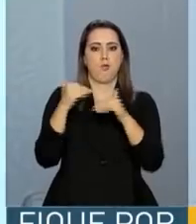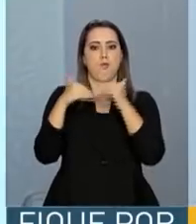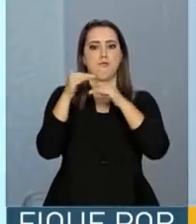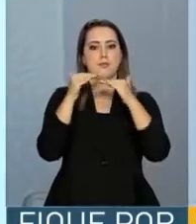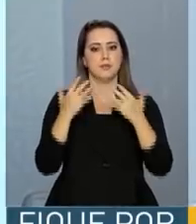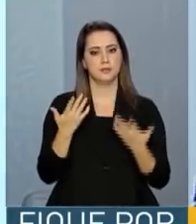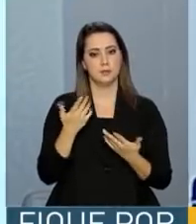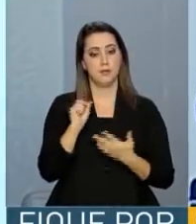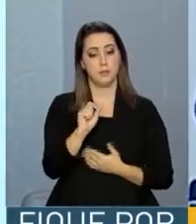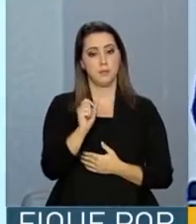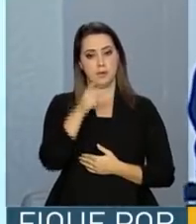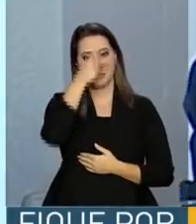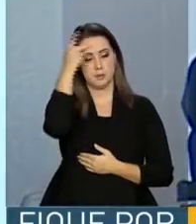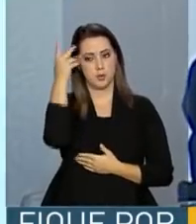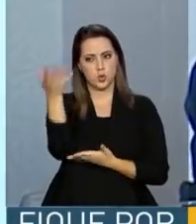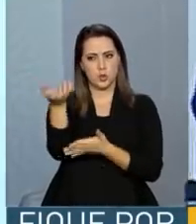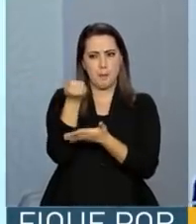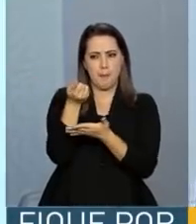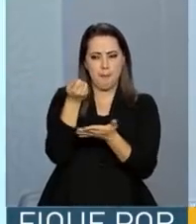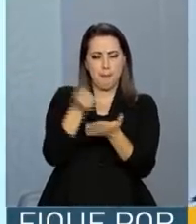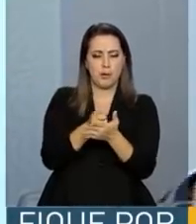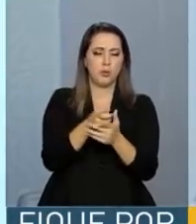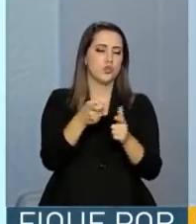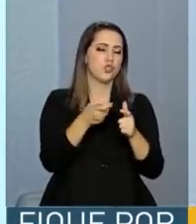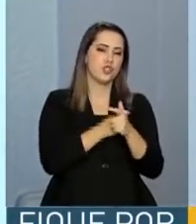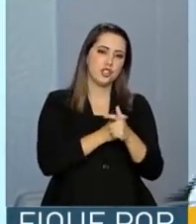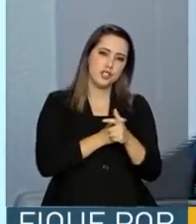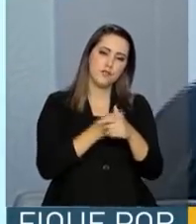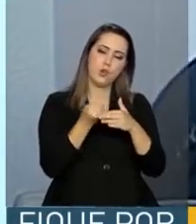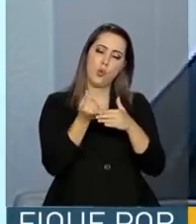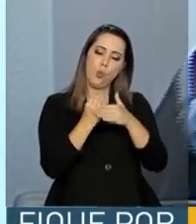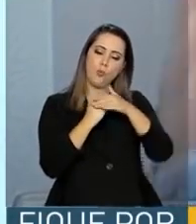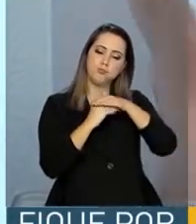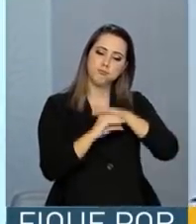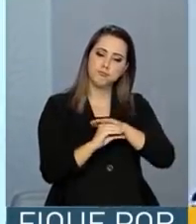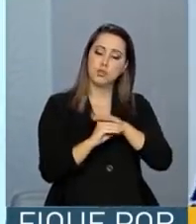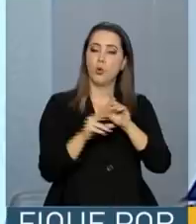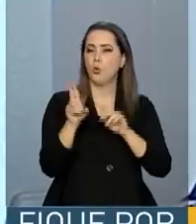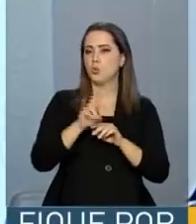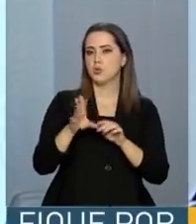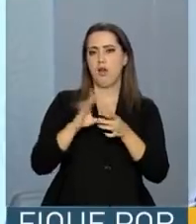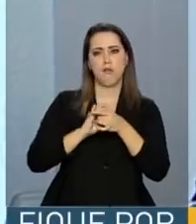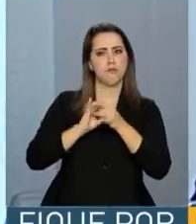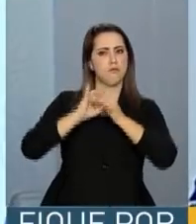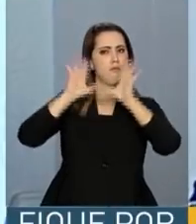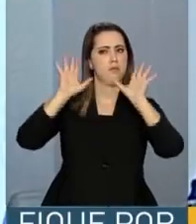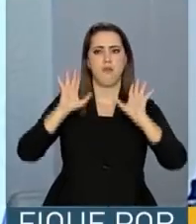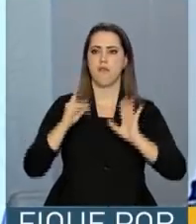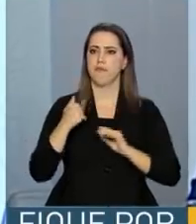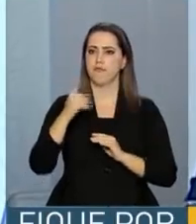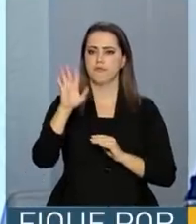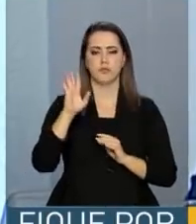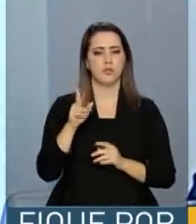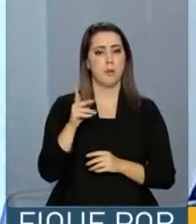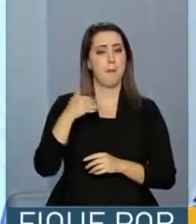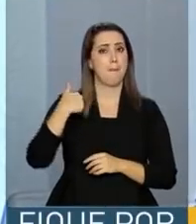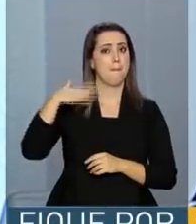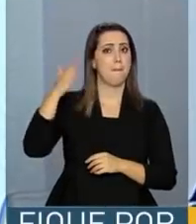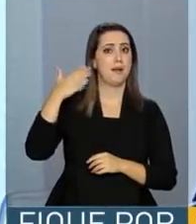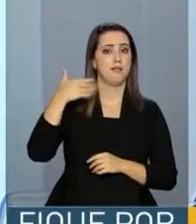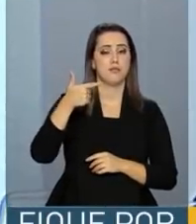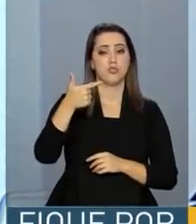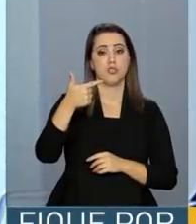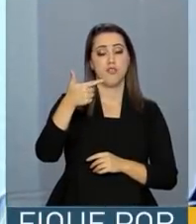as pessoas que receberam pagar suas dívidas fizeram uma poupança enfim usaram como deveria usar mais de 25 milhões